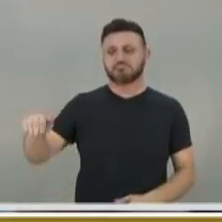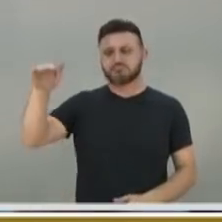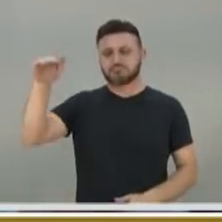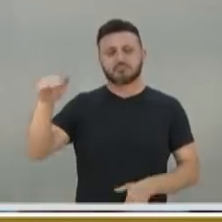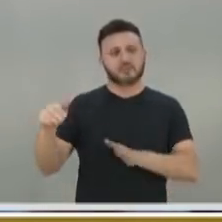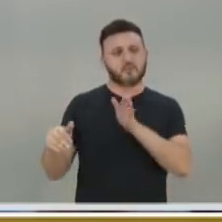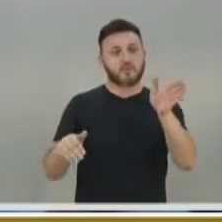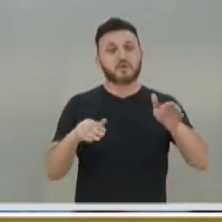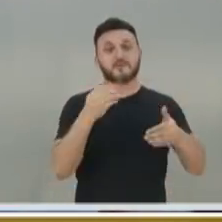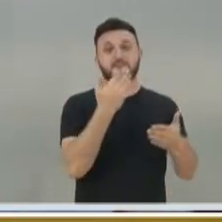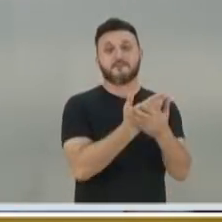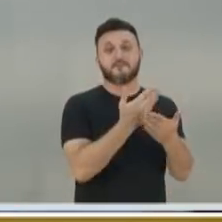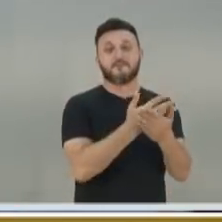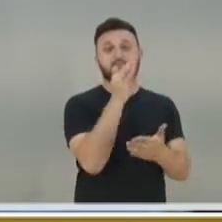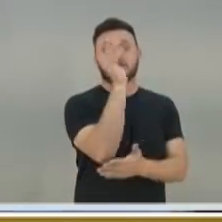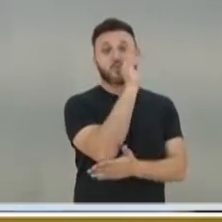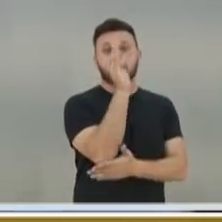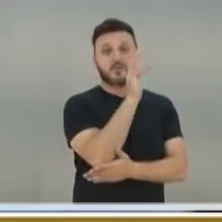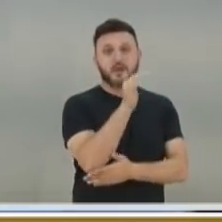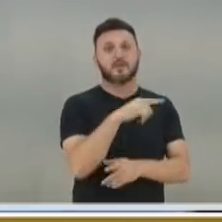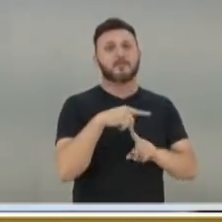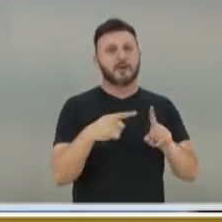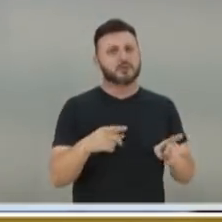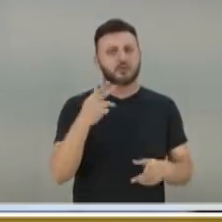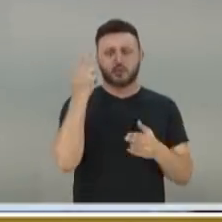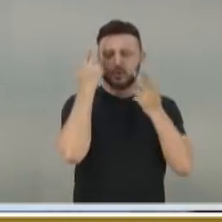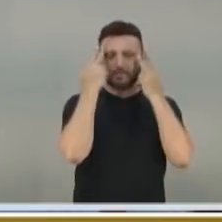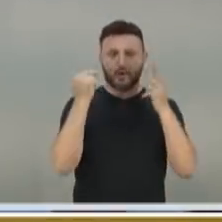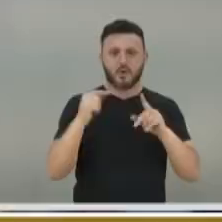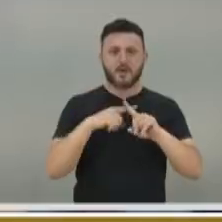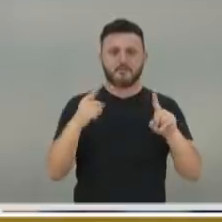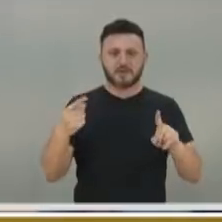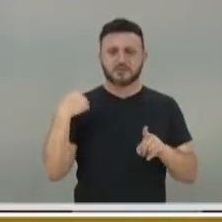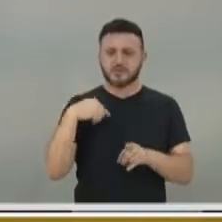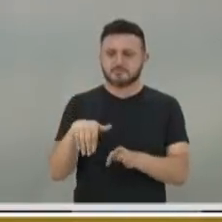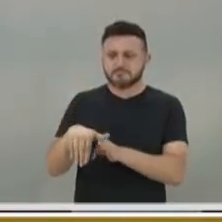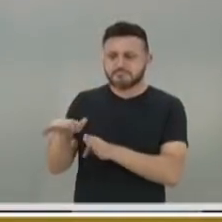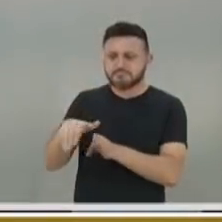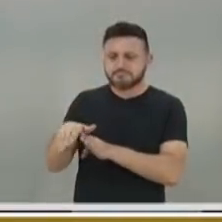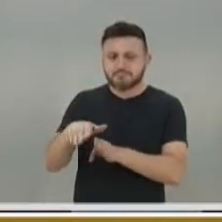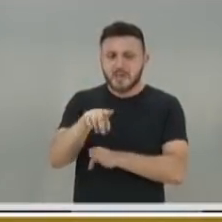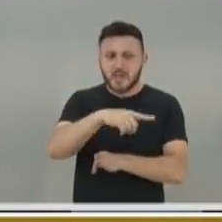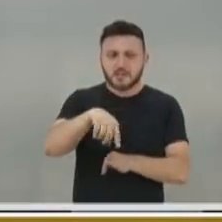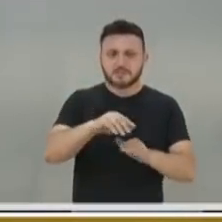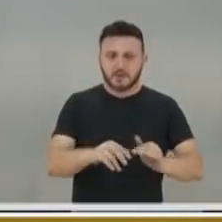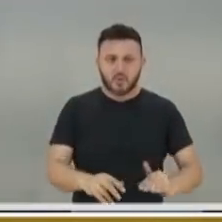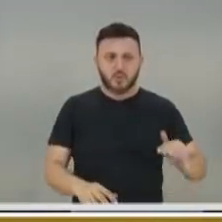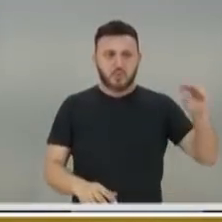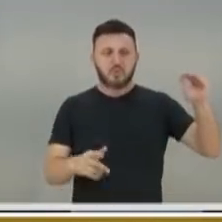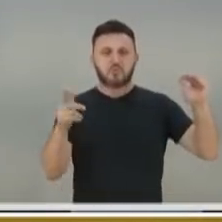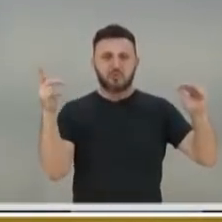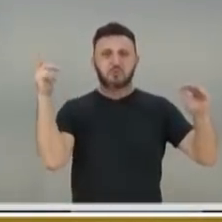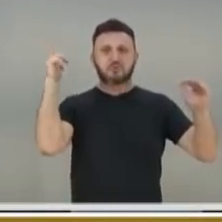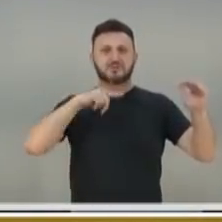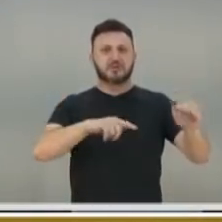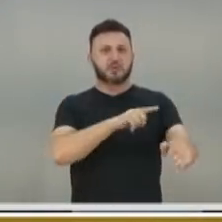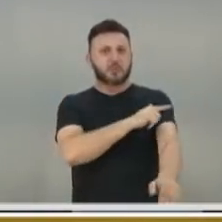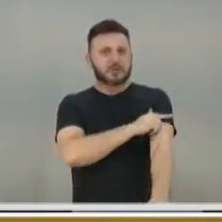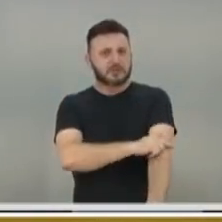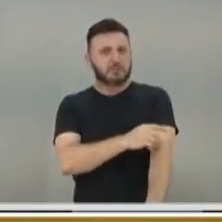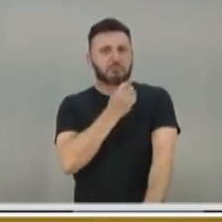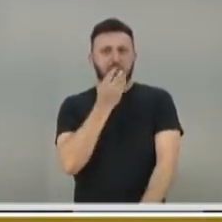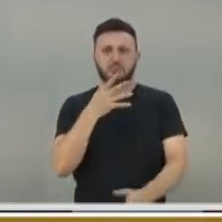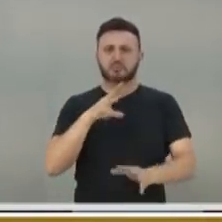e é assim que tem que ser. Mas as raízes estão dadas e eles ganham asas. E a pastoral familiar nos ensinou dessa